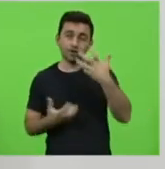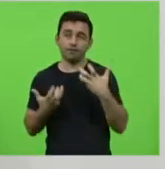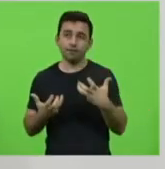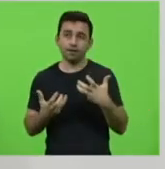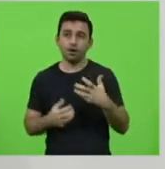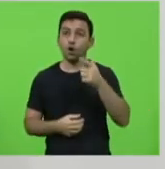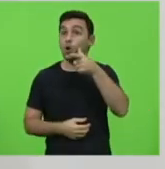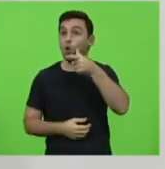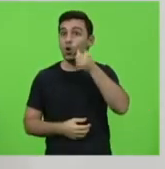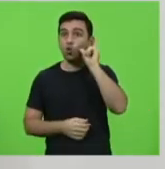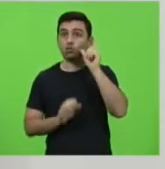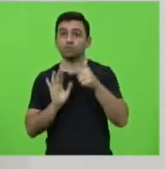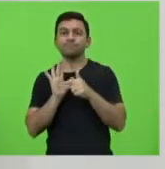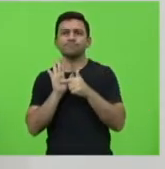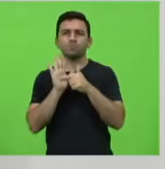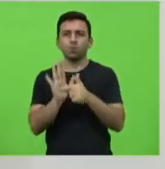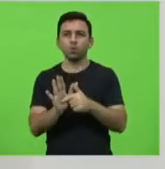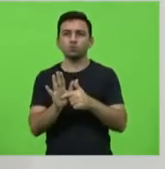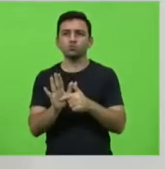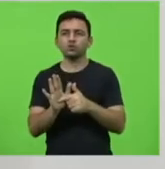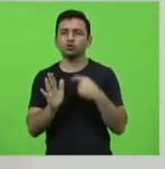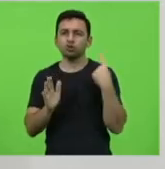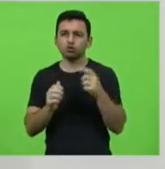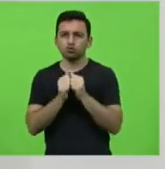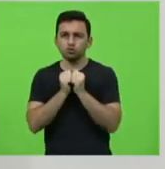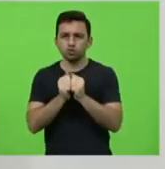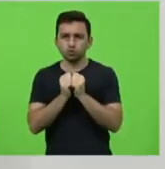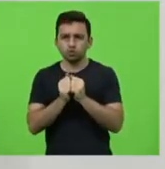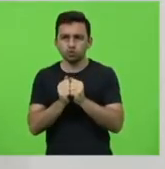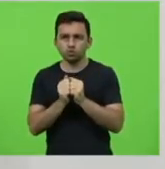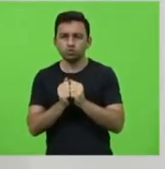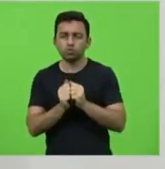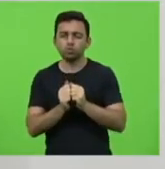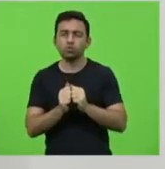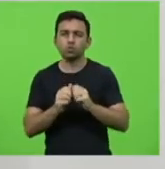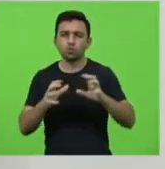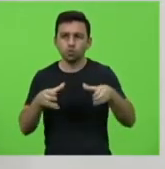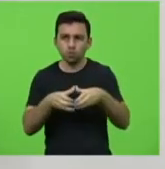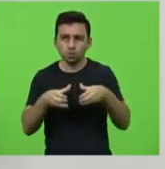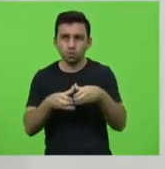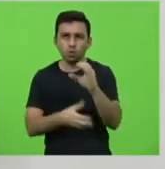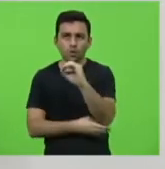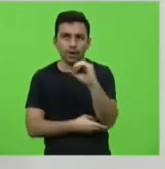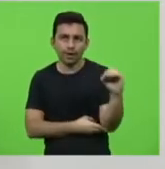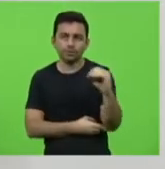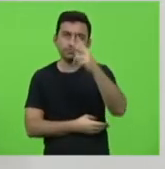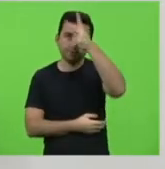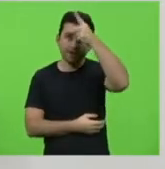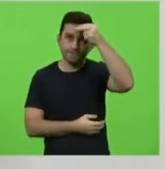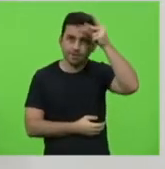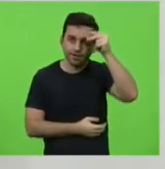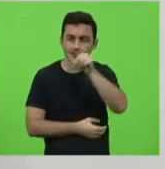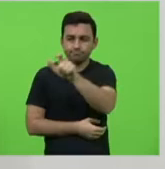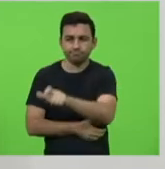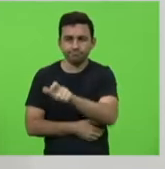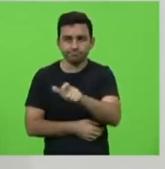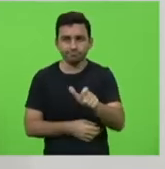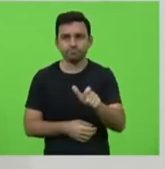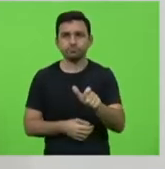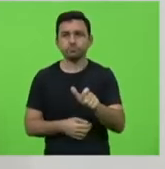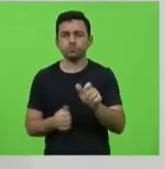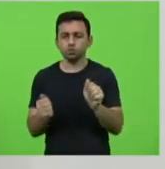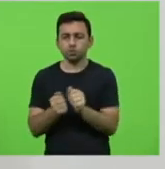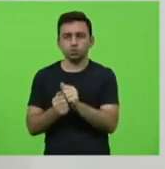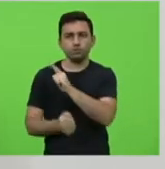uma demonstração, quando estivemos com a bancada do Oeste, juntamente com alguns prefeitos, com representantes de entidades, junto ao governo do